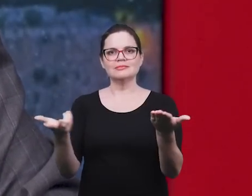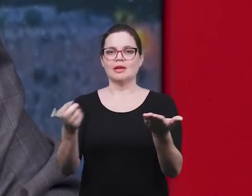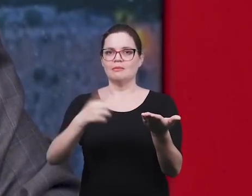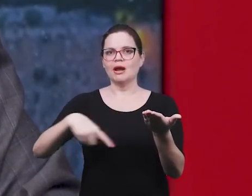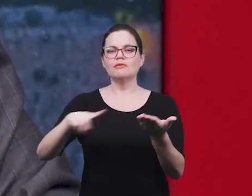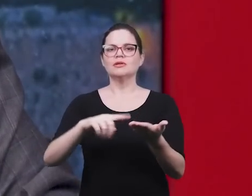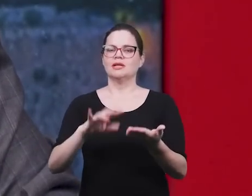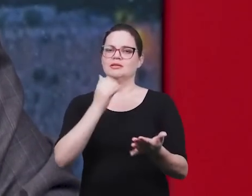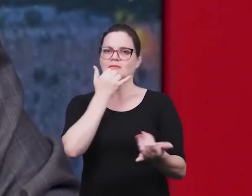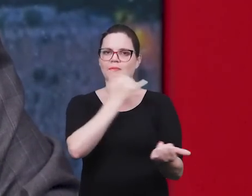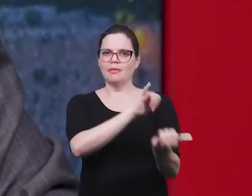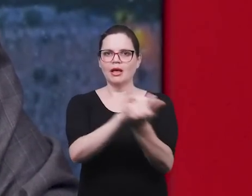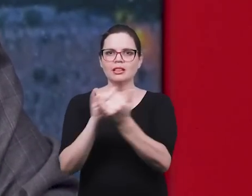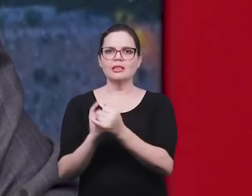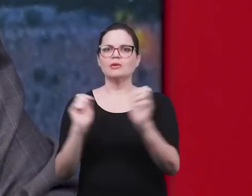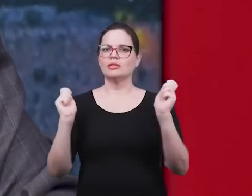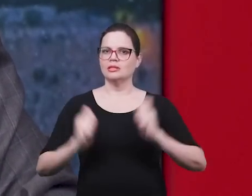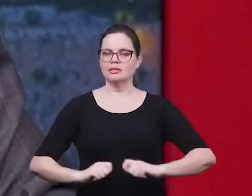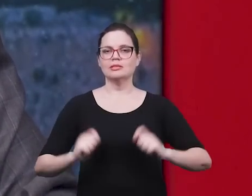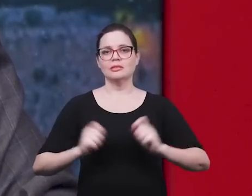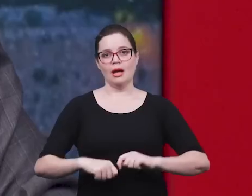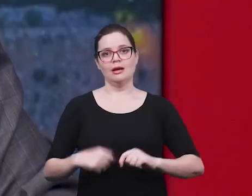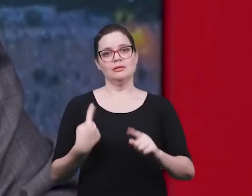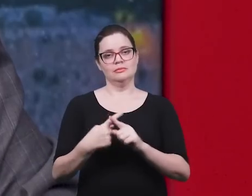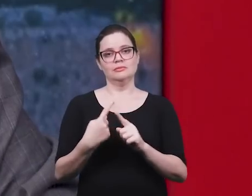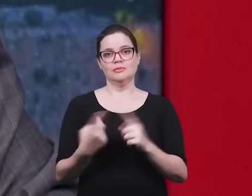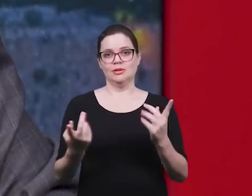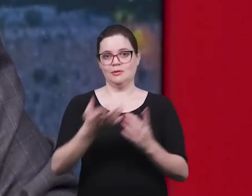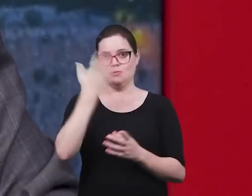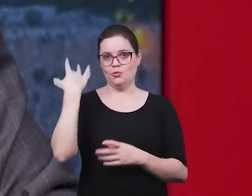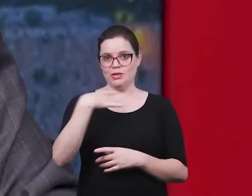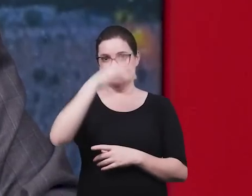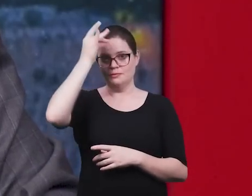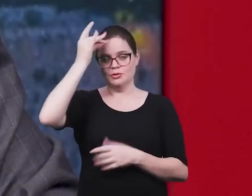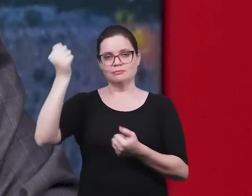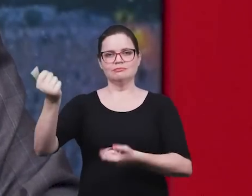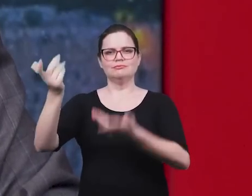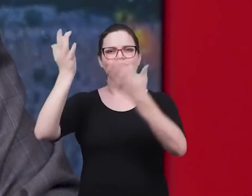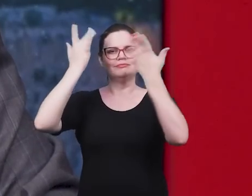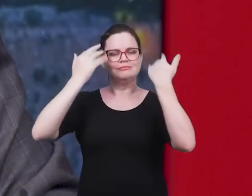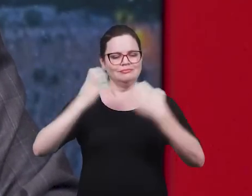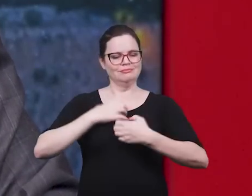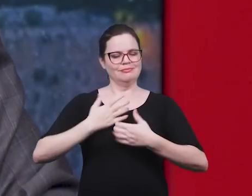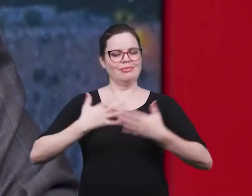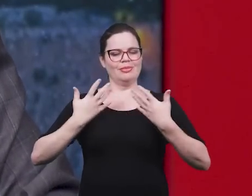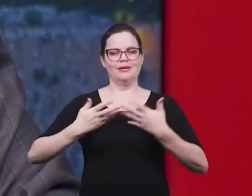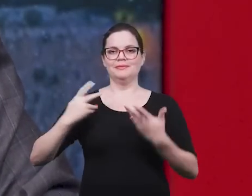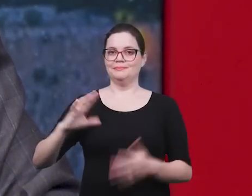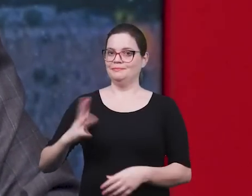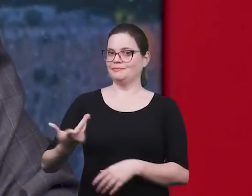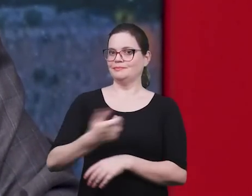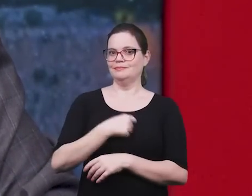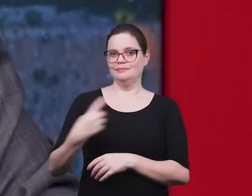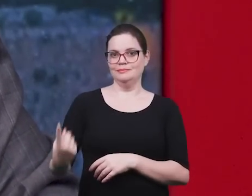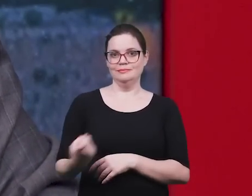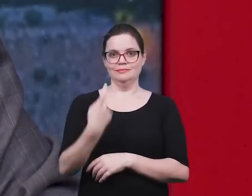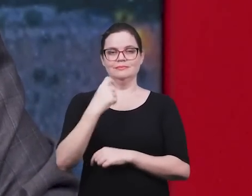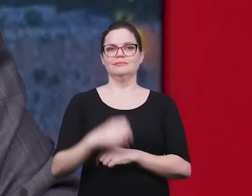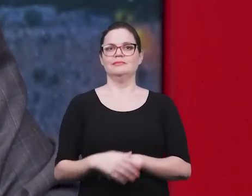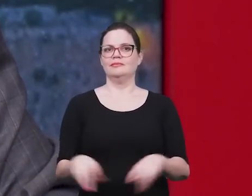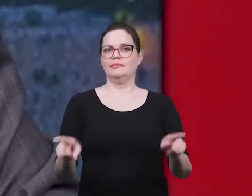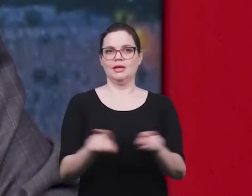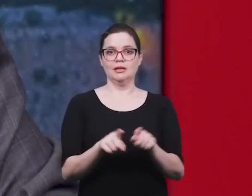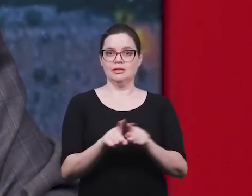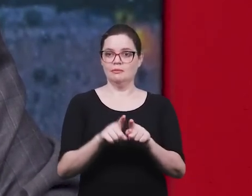perdão, estaria a remissão, a figura do vinho, né? Porque o Espírito Santo é aquele que traz a alegria da salvação. Aleluia. E